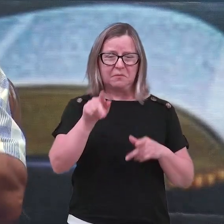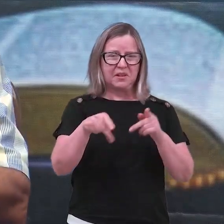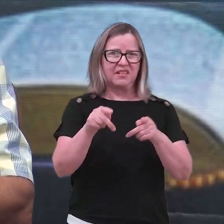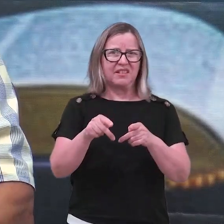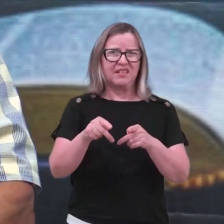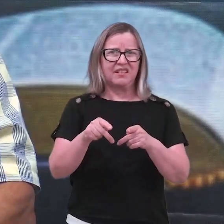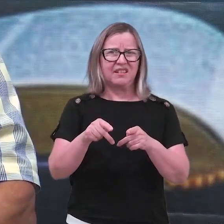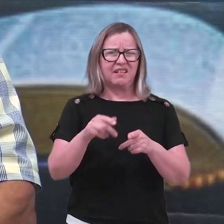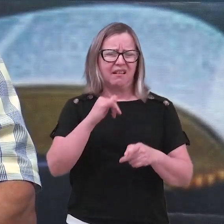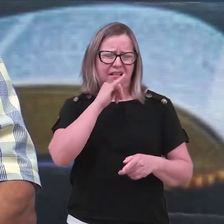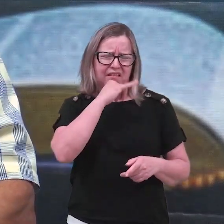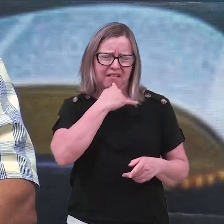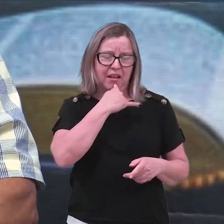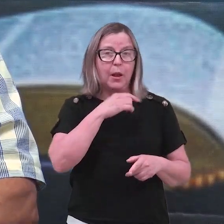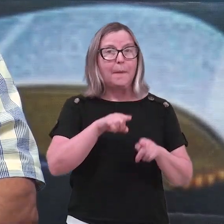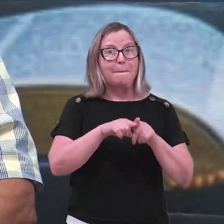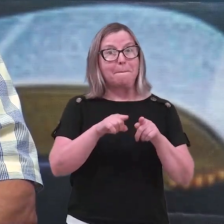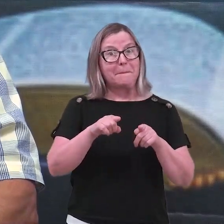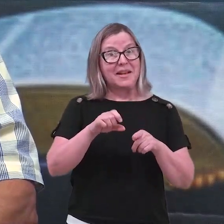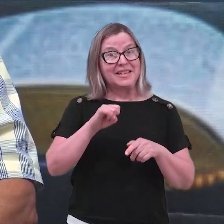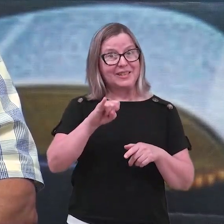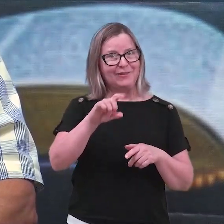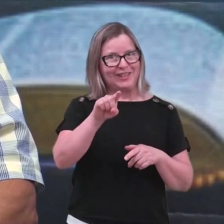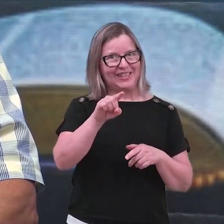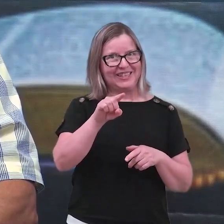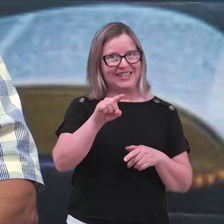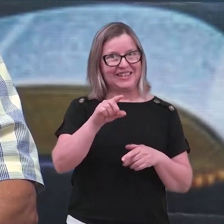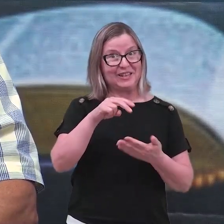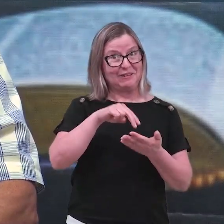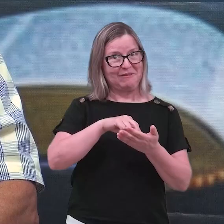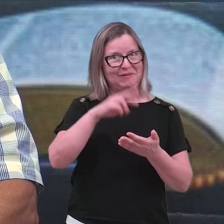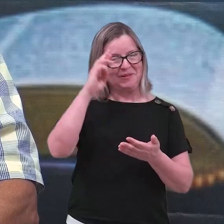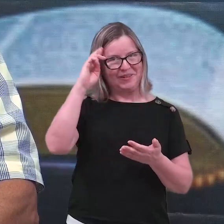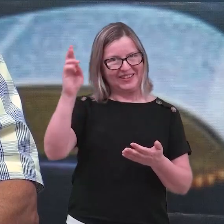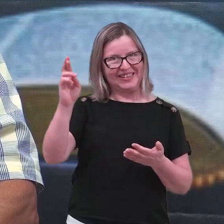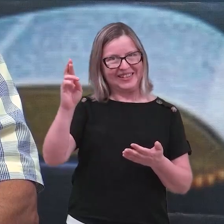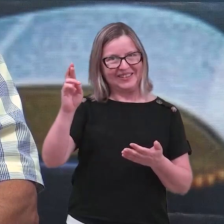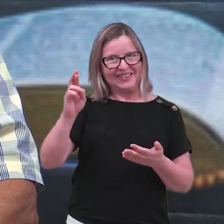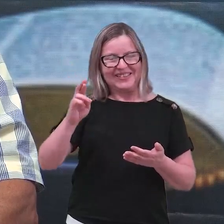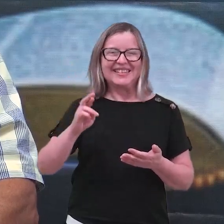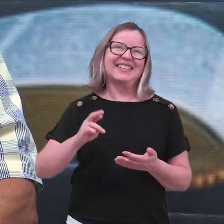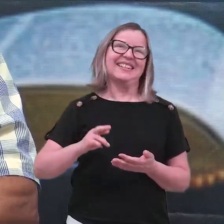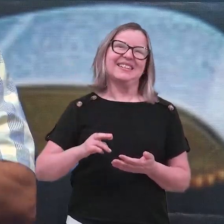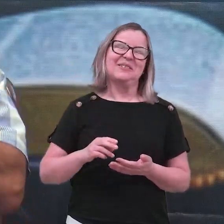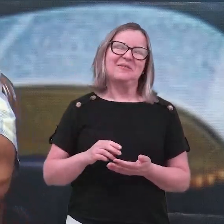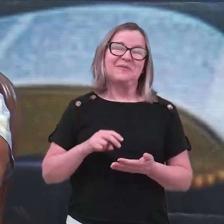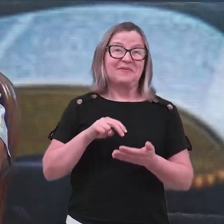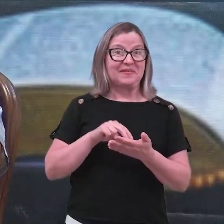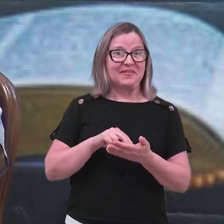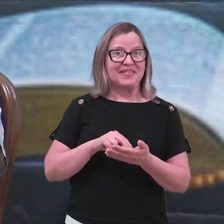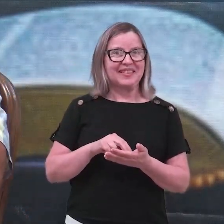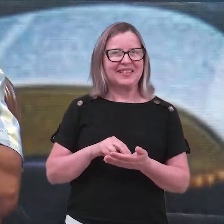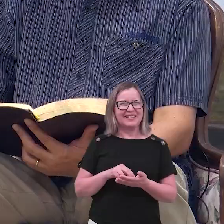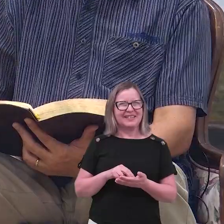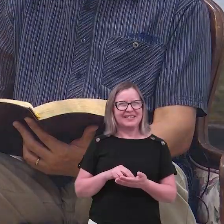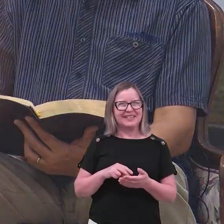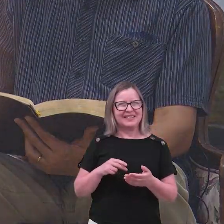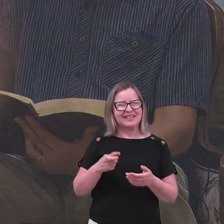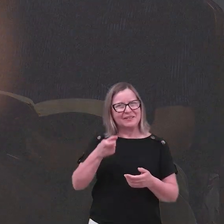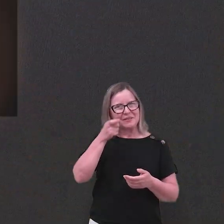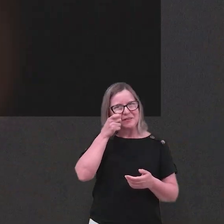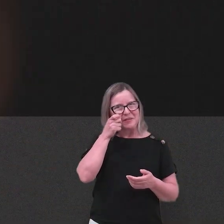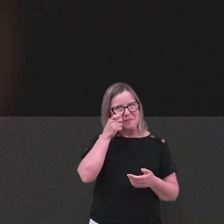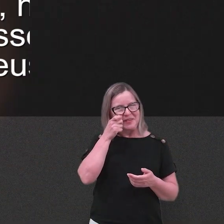o Senhor, você não vai encontrar nem depressão e nem decepção. E olha o convite aí de Hebreus 12, 2 e 3.